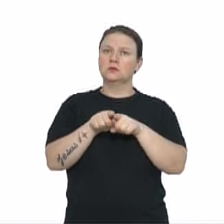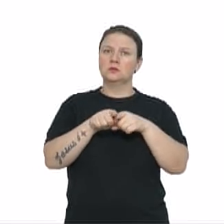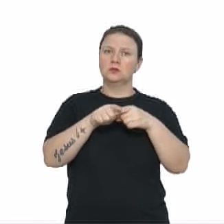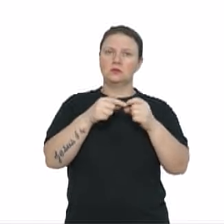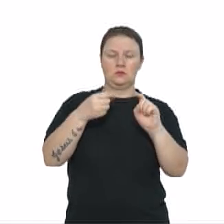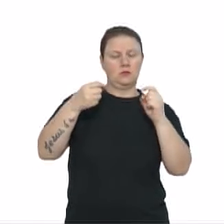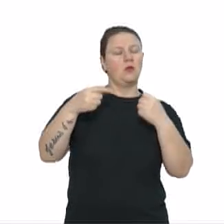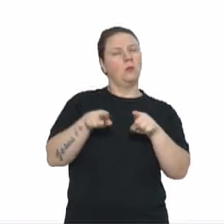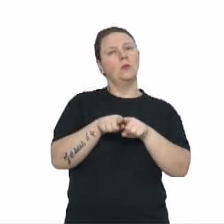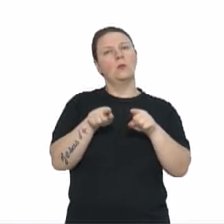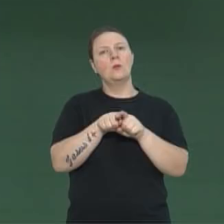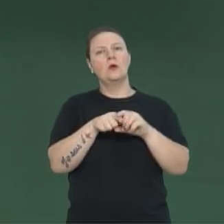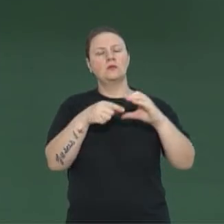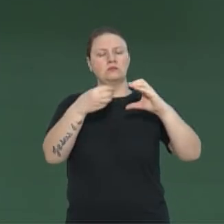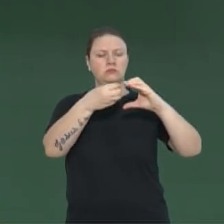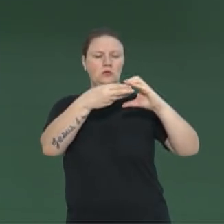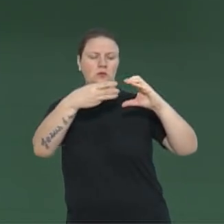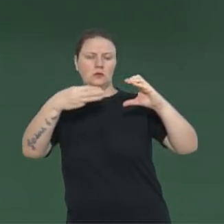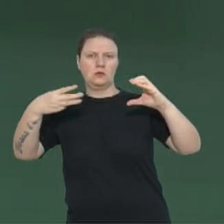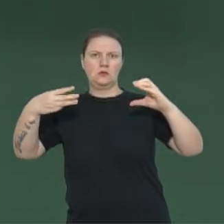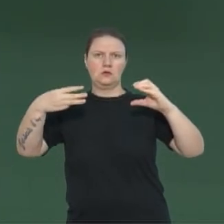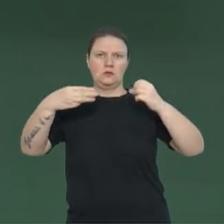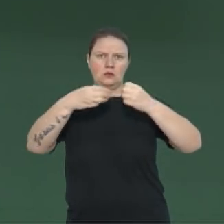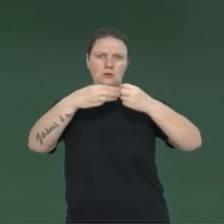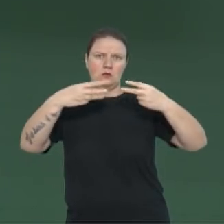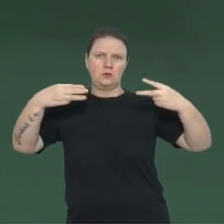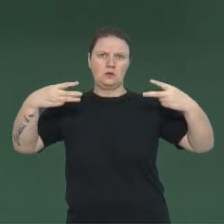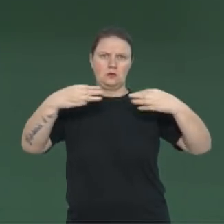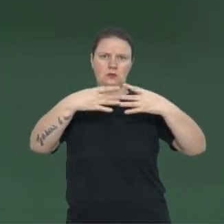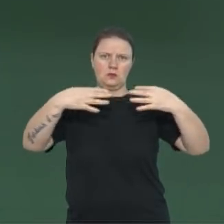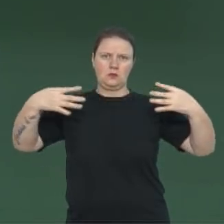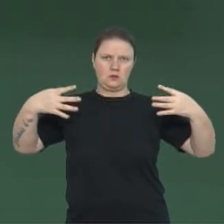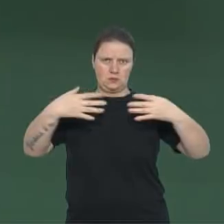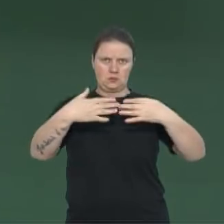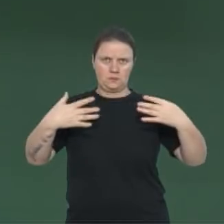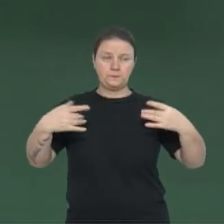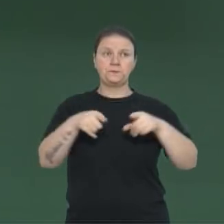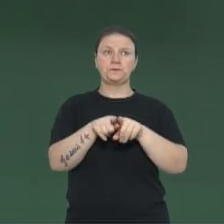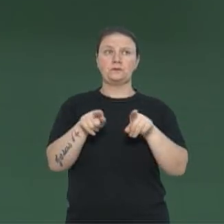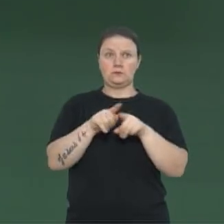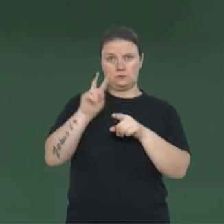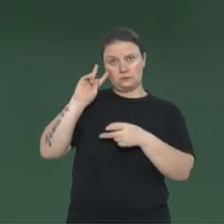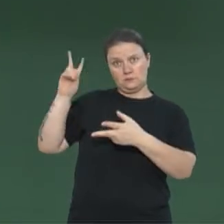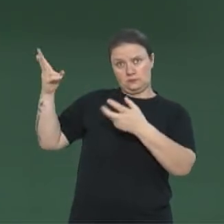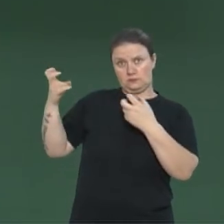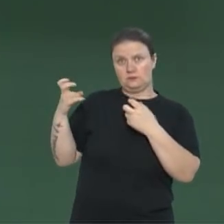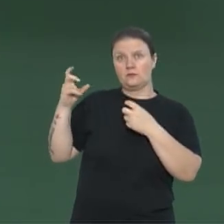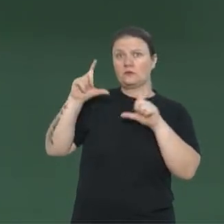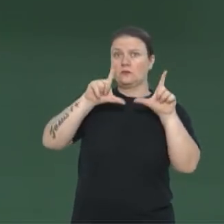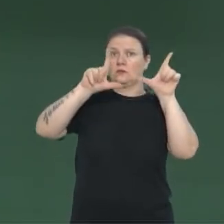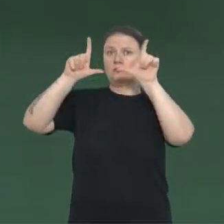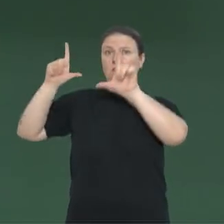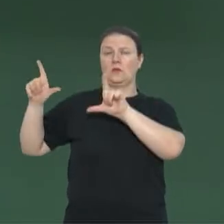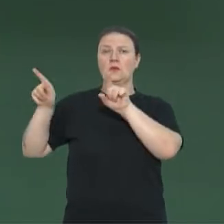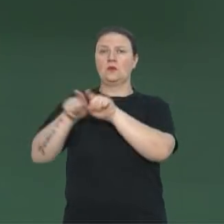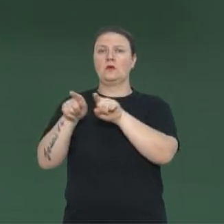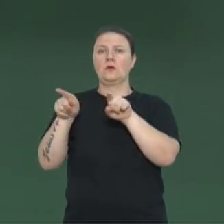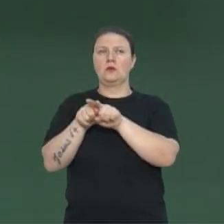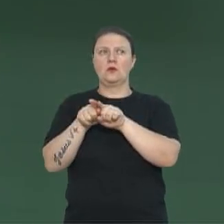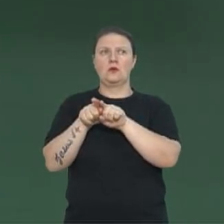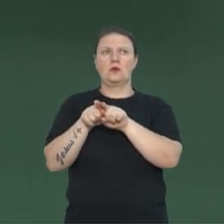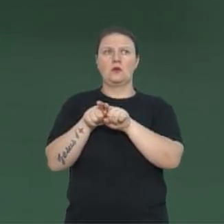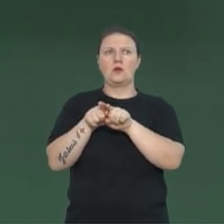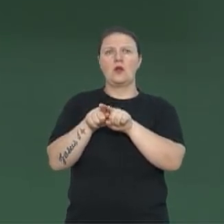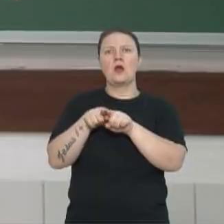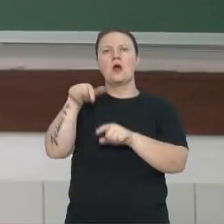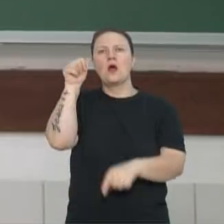os músculos. Eu trouxe aqui para vocês um recortezinho de uma peça de teatro onde as atrizes estão fazendo